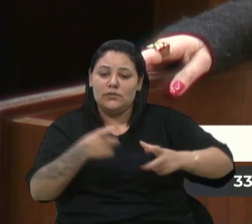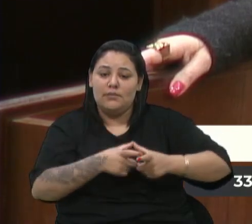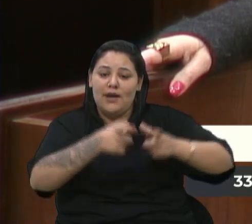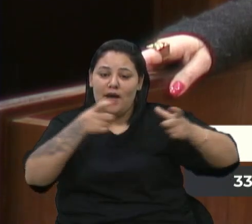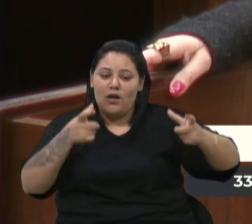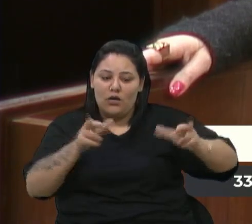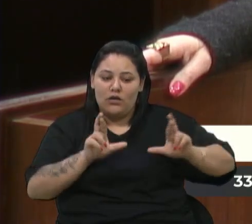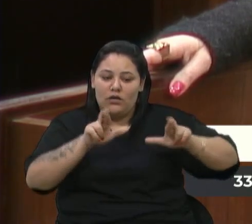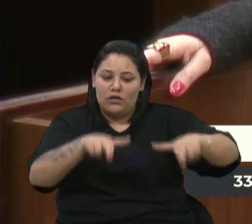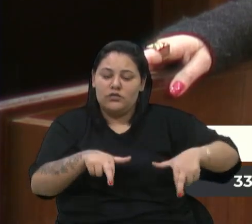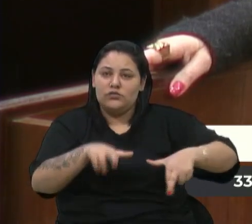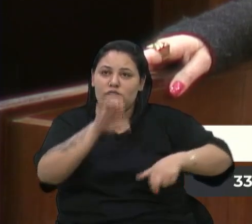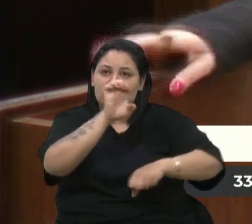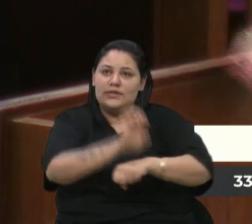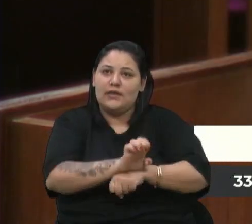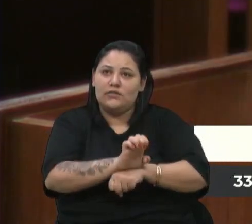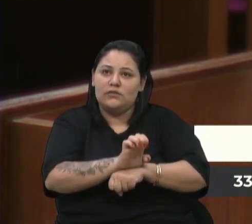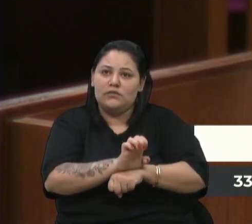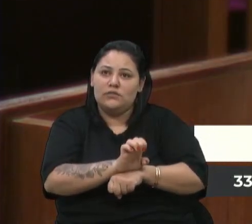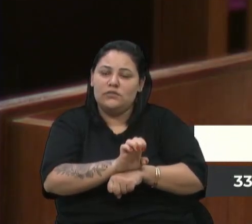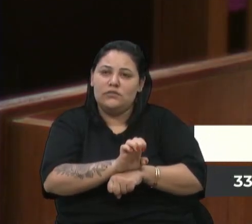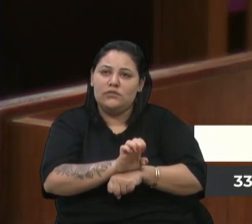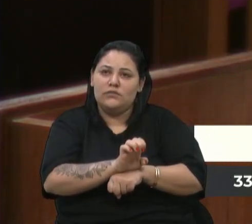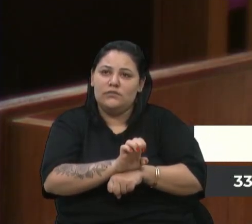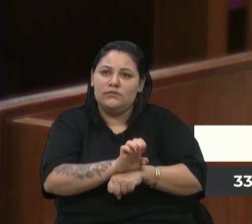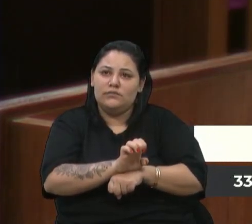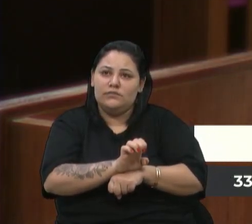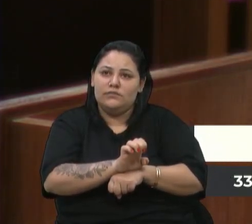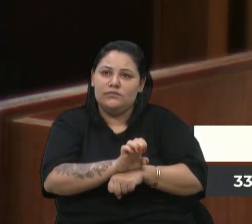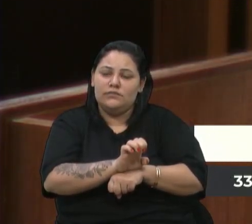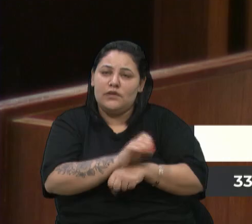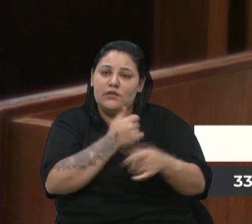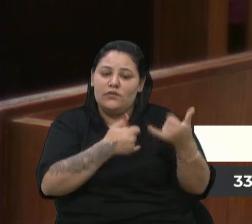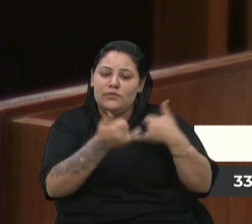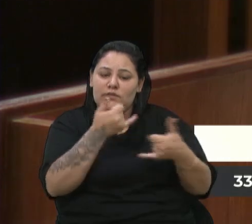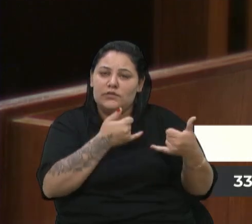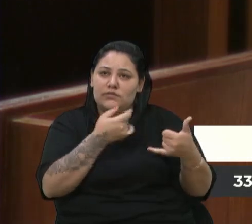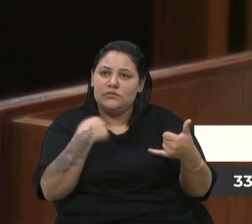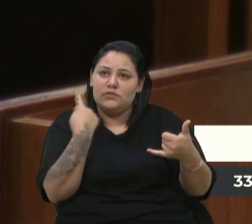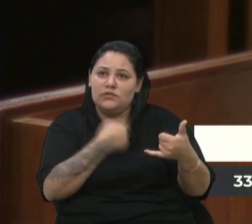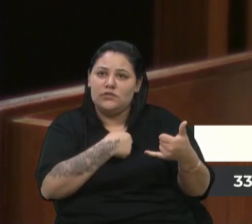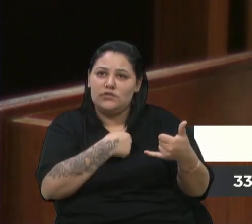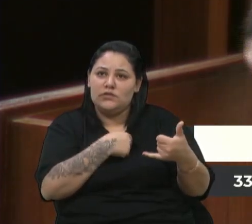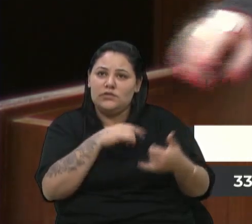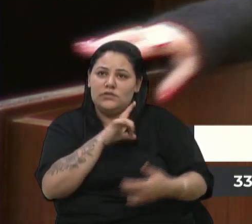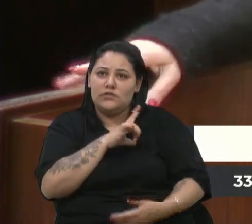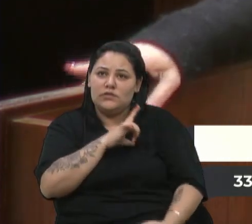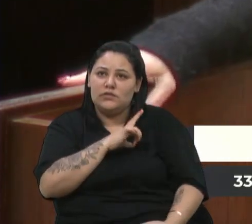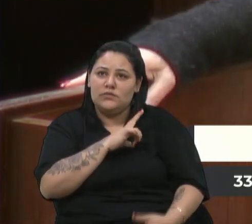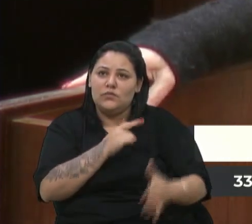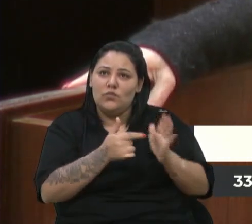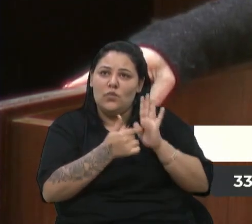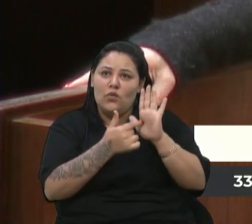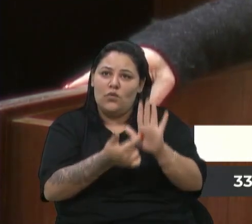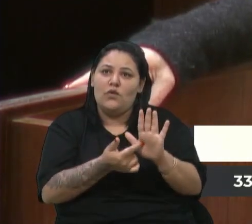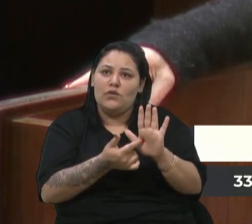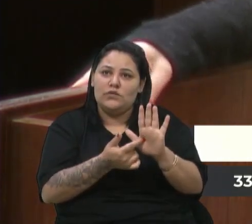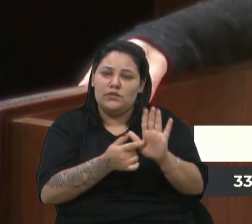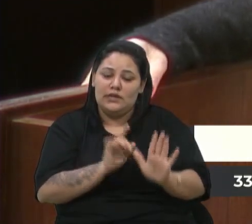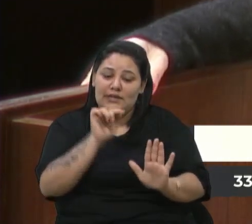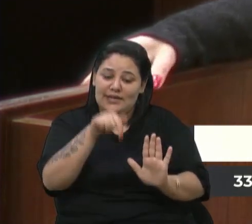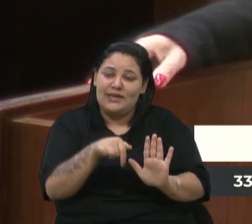região do Estado. Os dados que nós temos aqui mostram que nesta